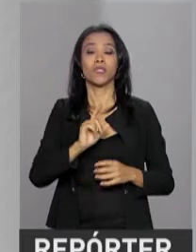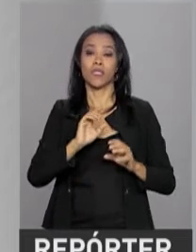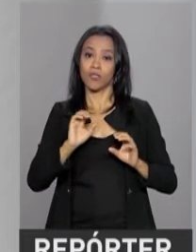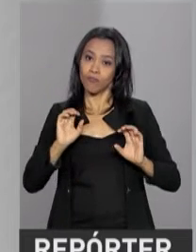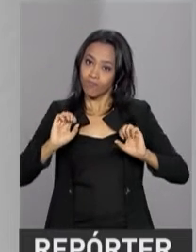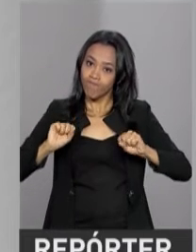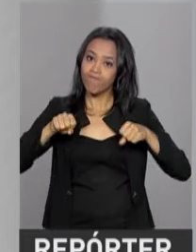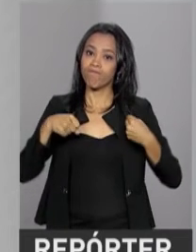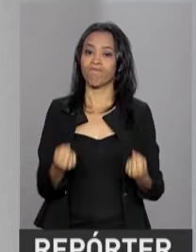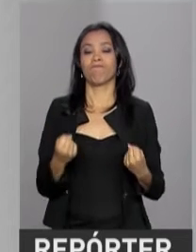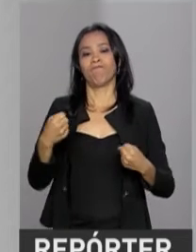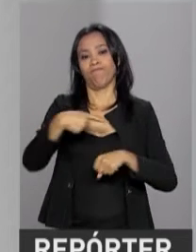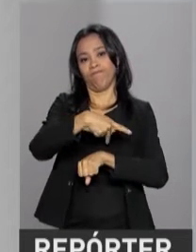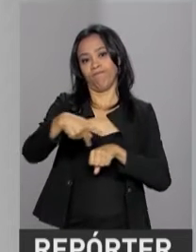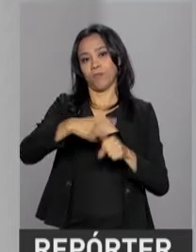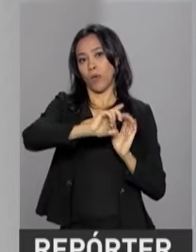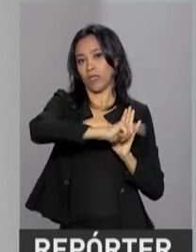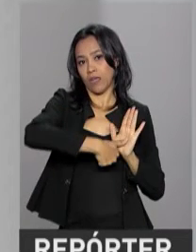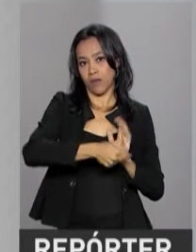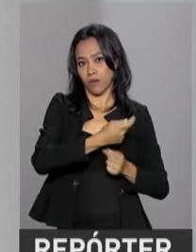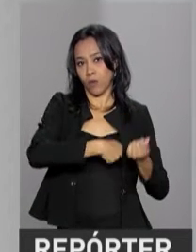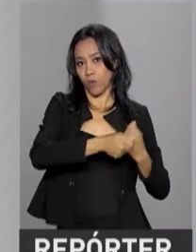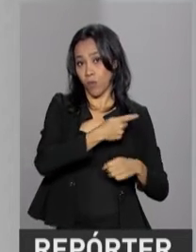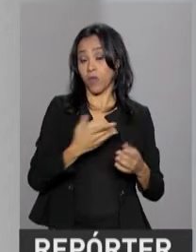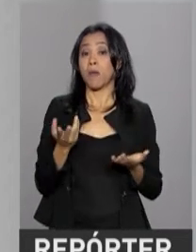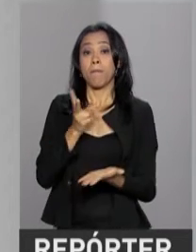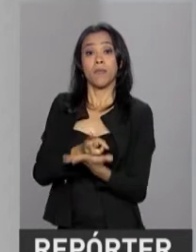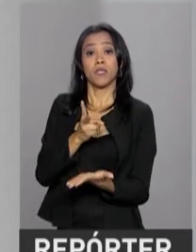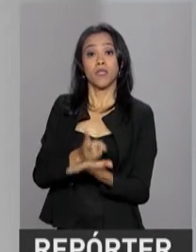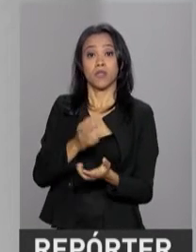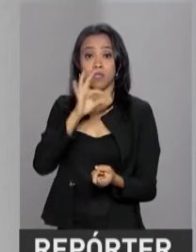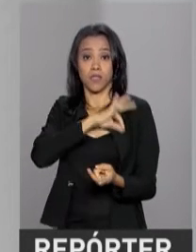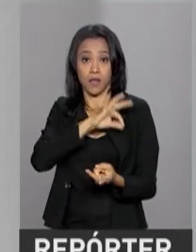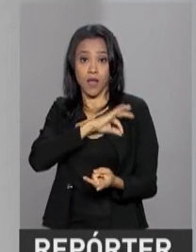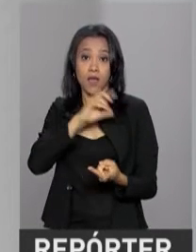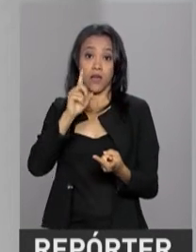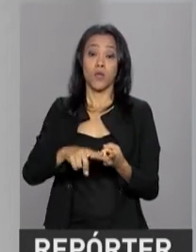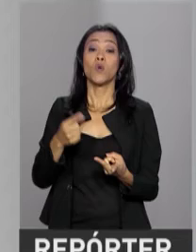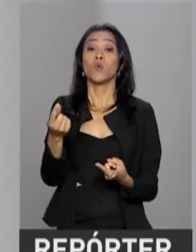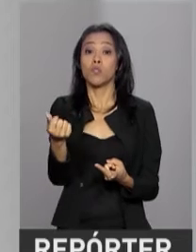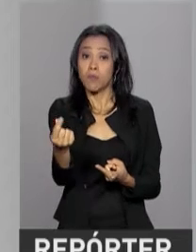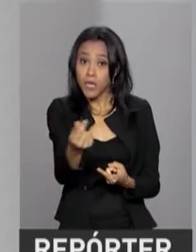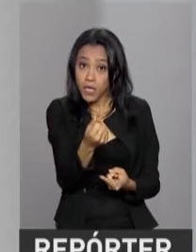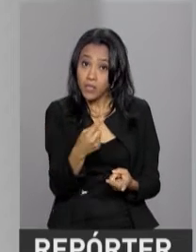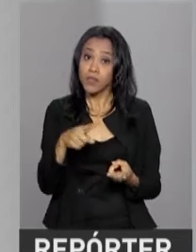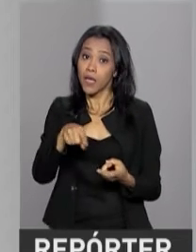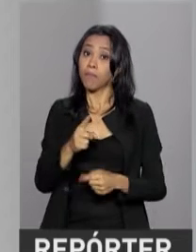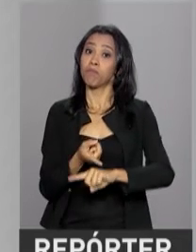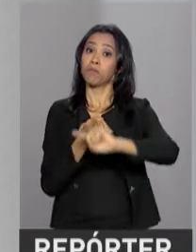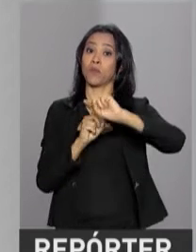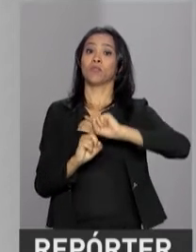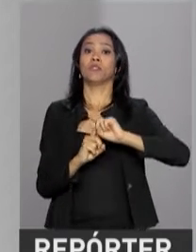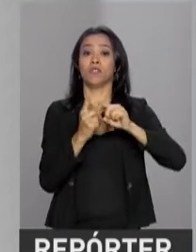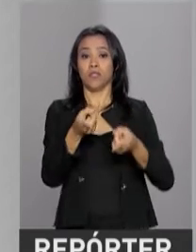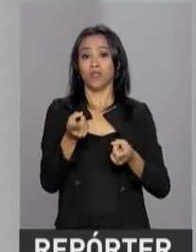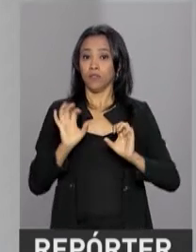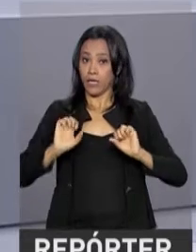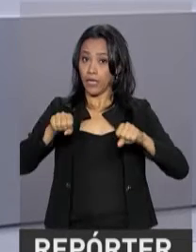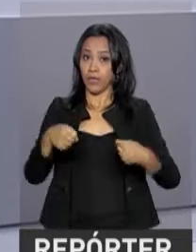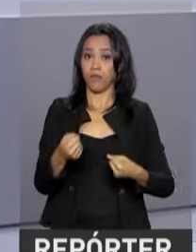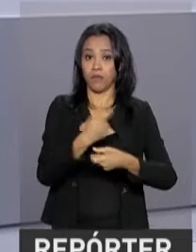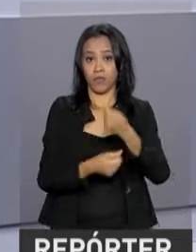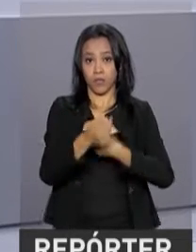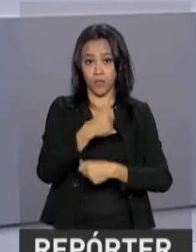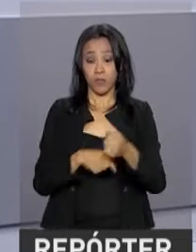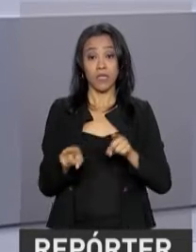temer apontou ainda a valorização dos salários ea manutenção dos preços como consequências positivas da recuperação econômica